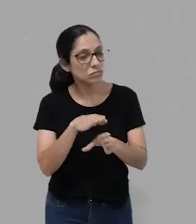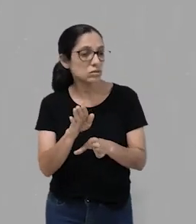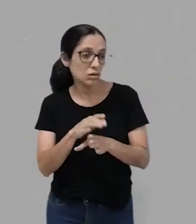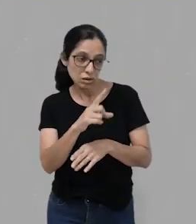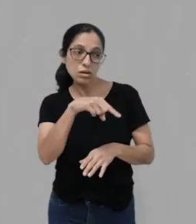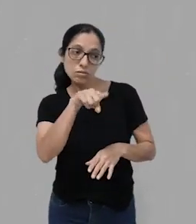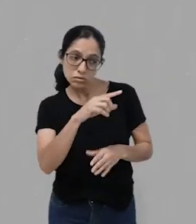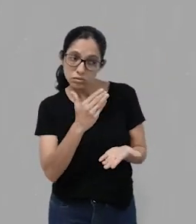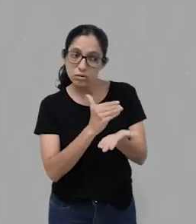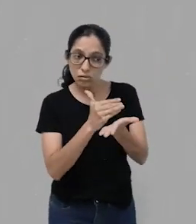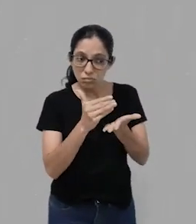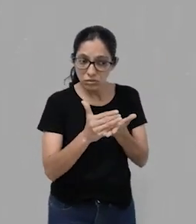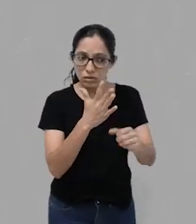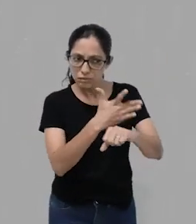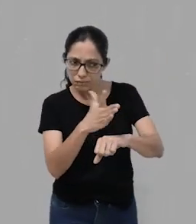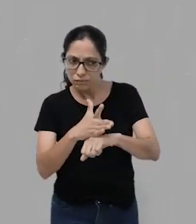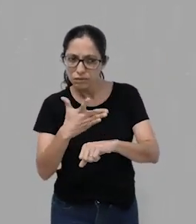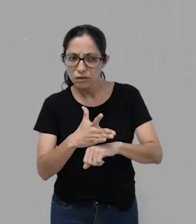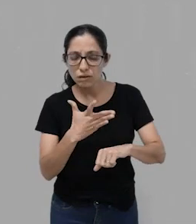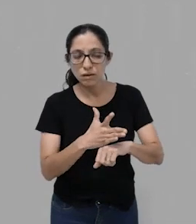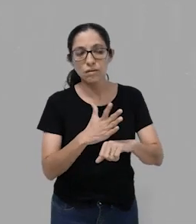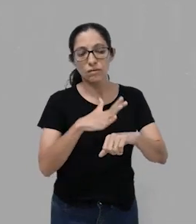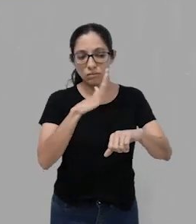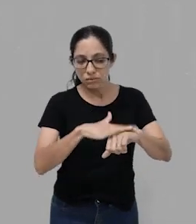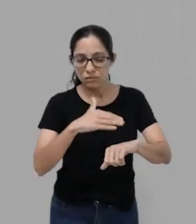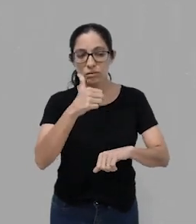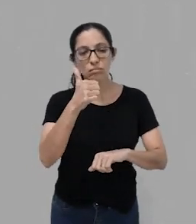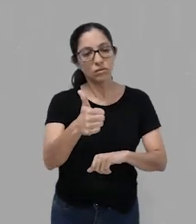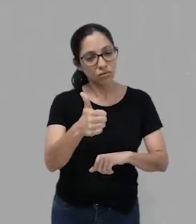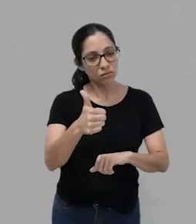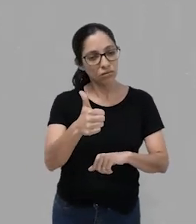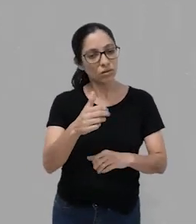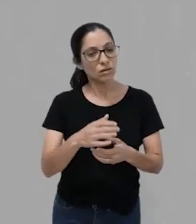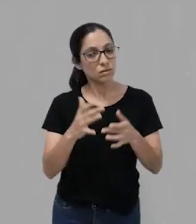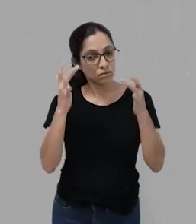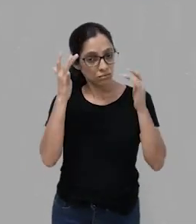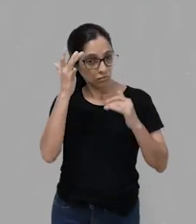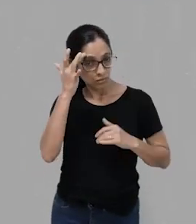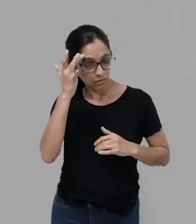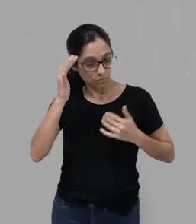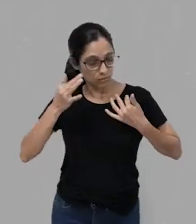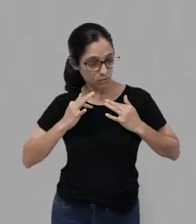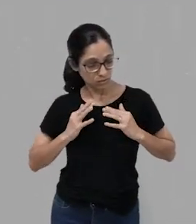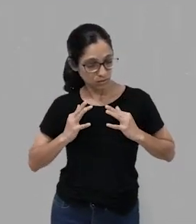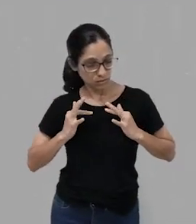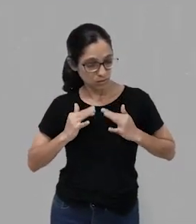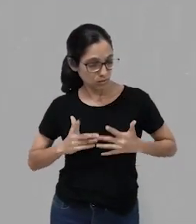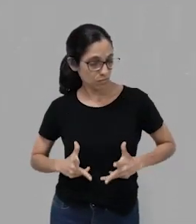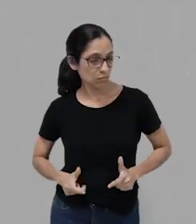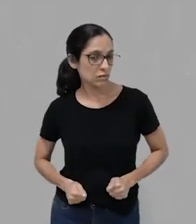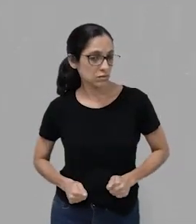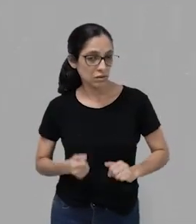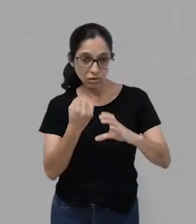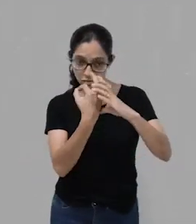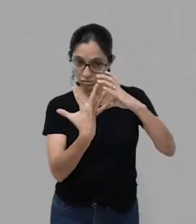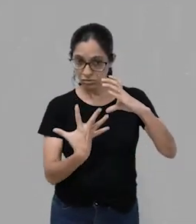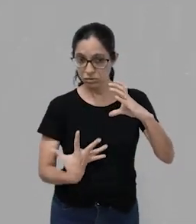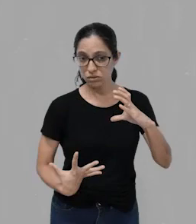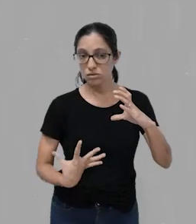e você vai começar a treinar e vai começar a melhorar essa sua capacidade física. Então, são aqueles atributos que são o